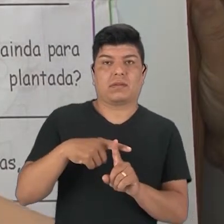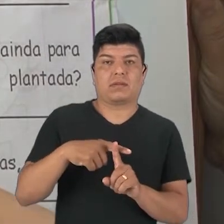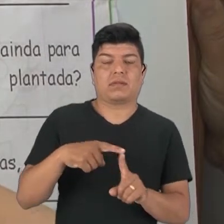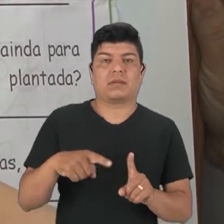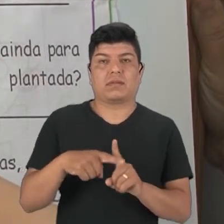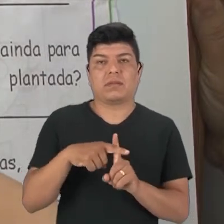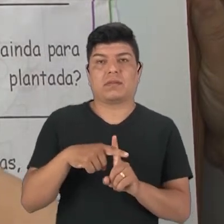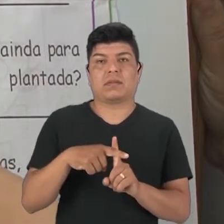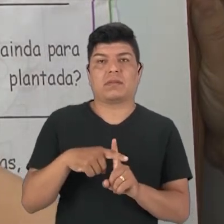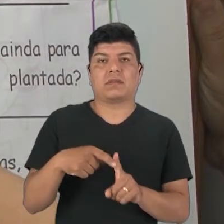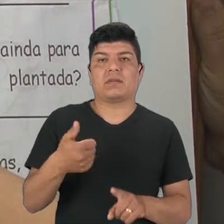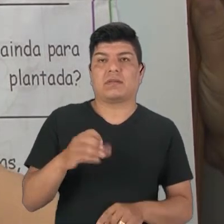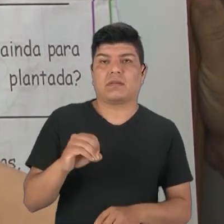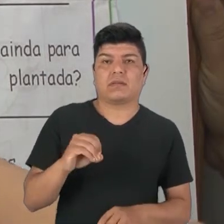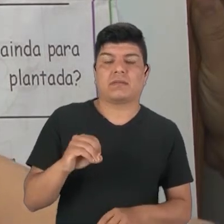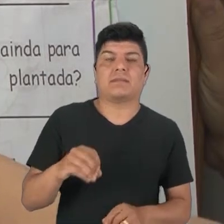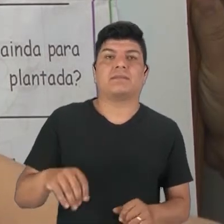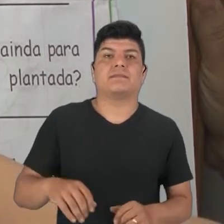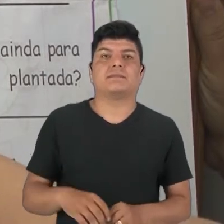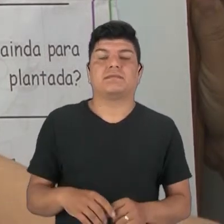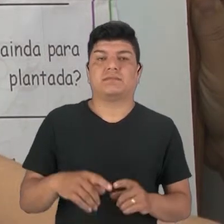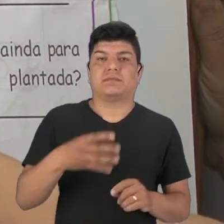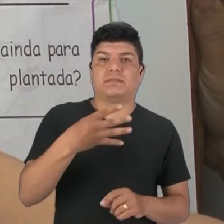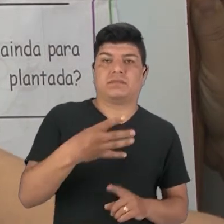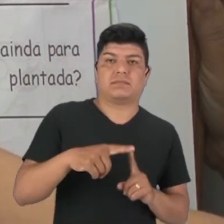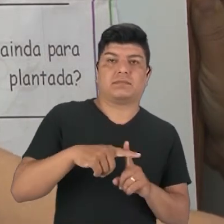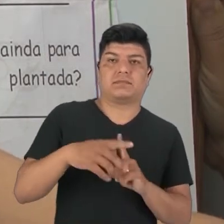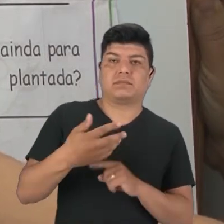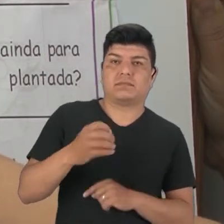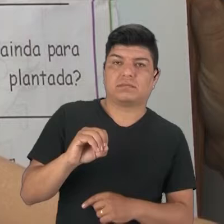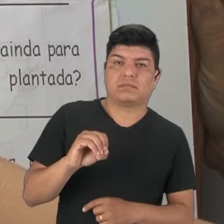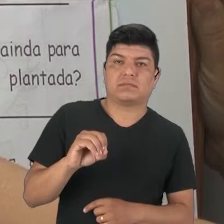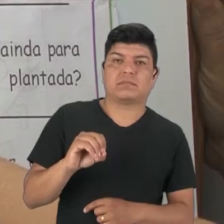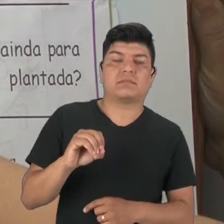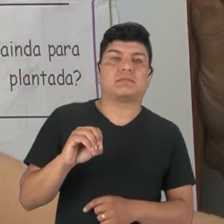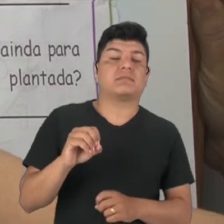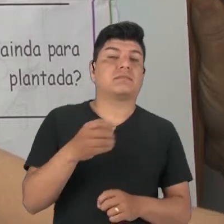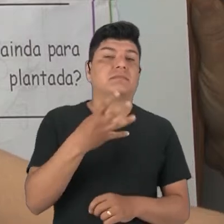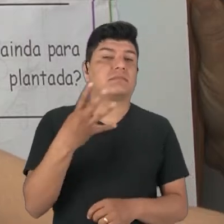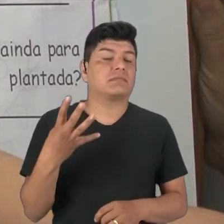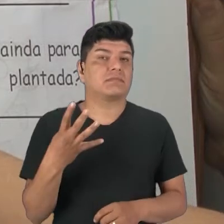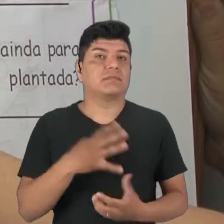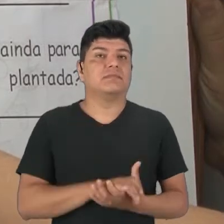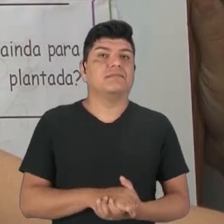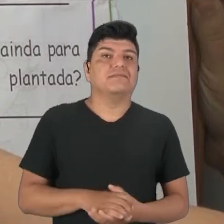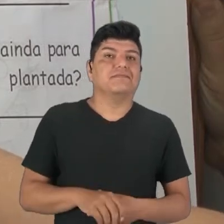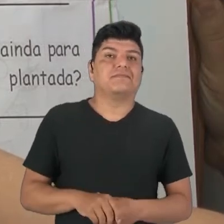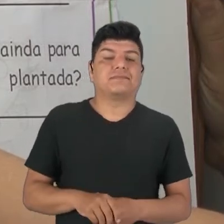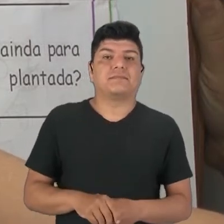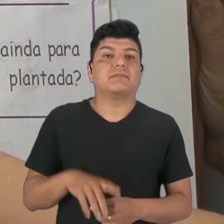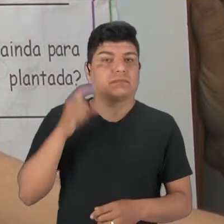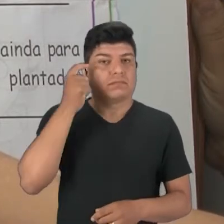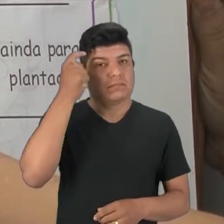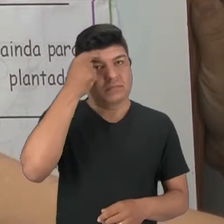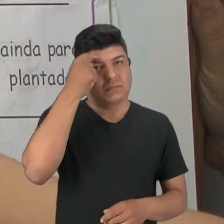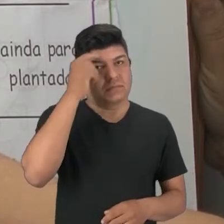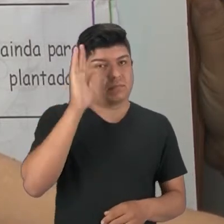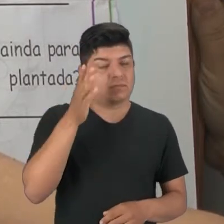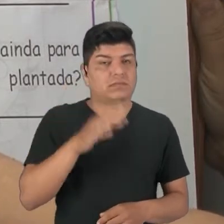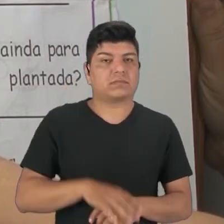mais 10. 4 mais 10 dá quanto? Já pensaram?